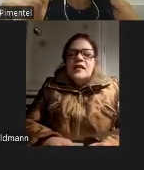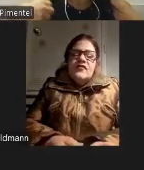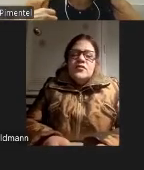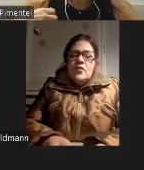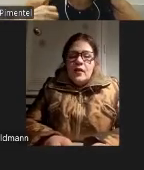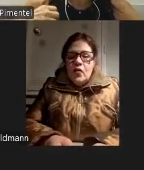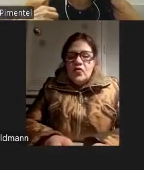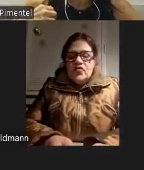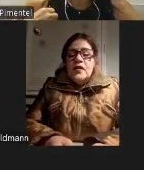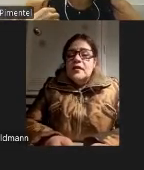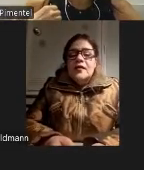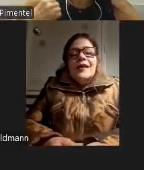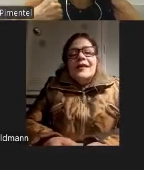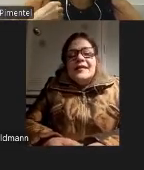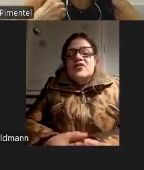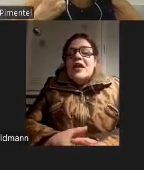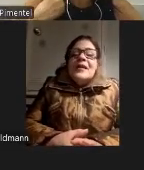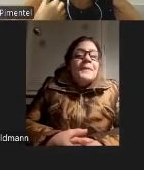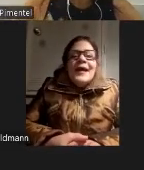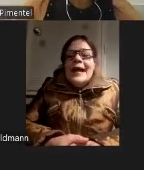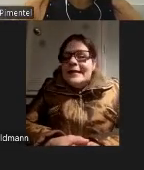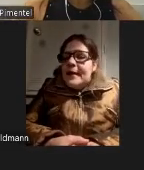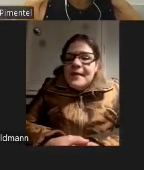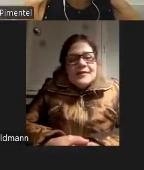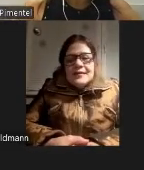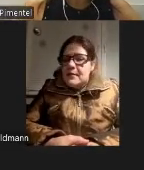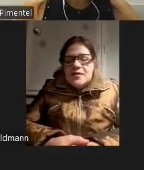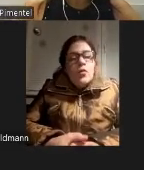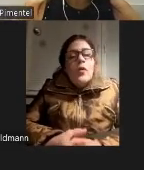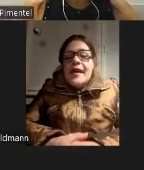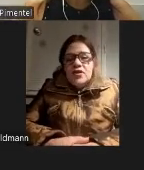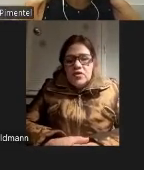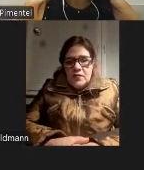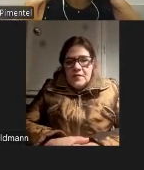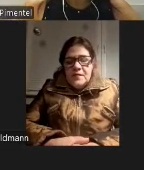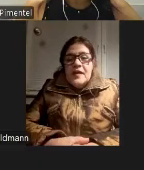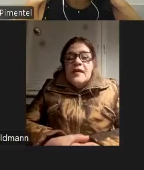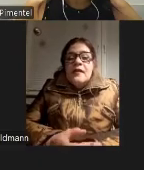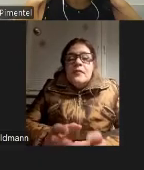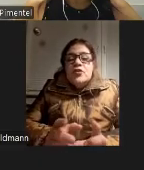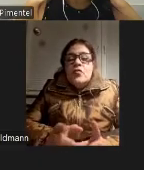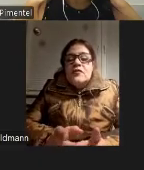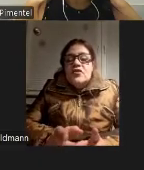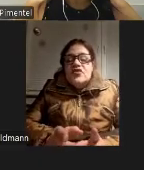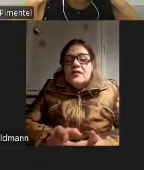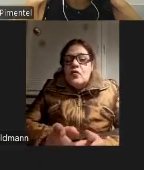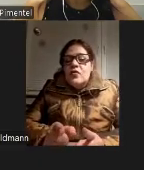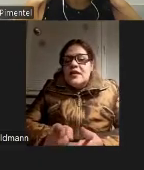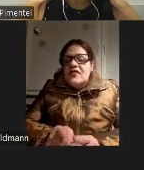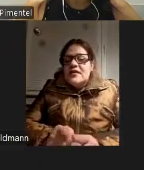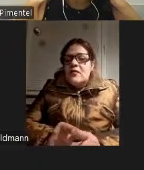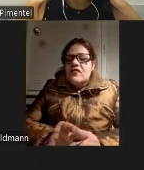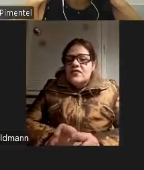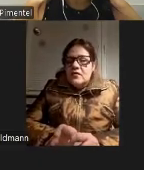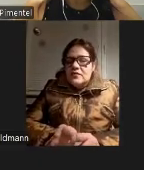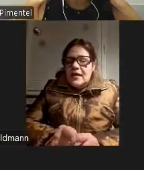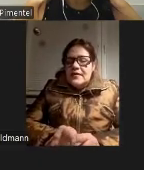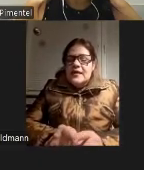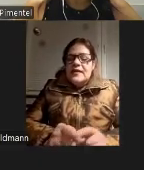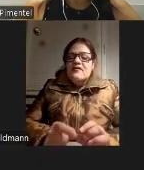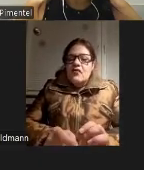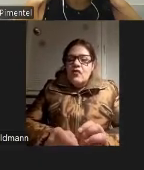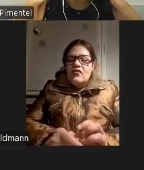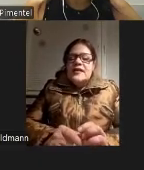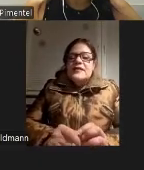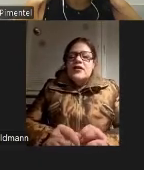um desenho, faça um relógio. Então, ali já é para pegar a demência da pessoa mesmo. Mas quando a gente não consegue fazer uma função